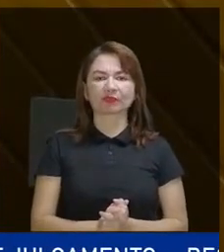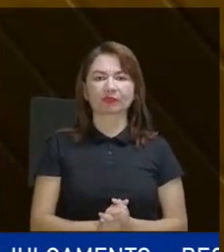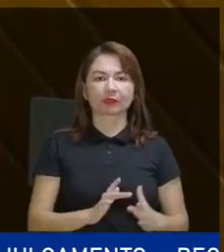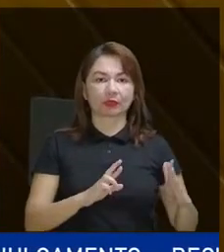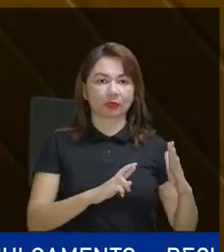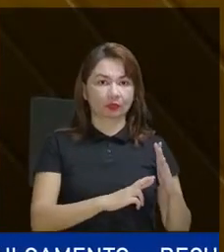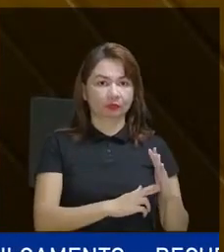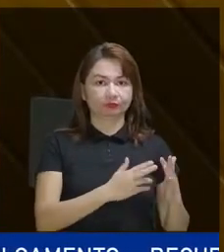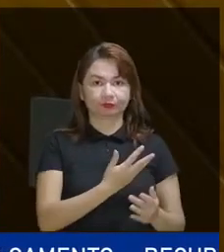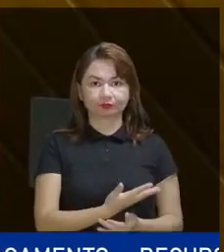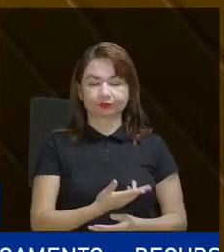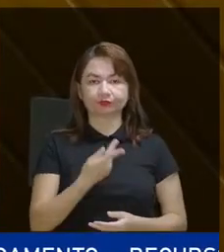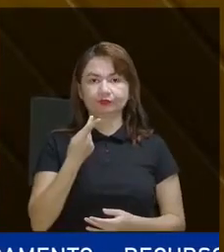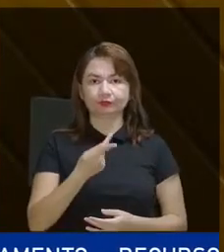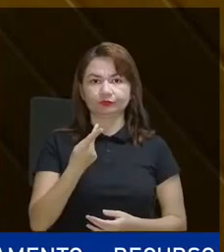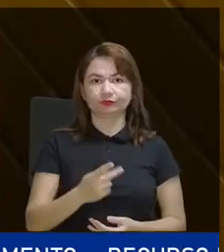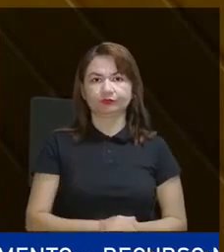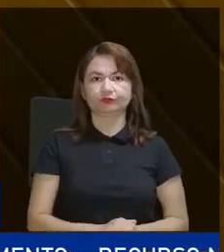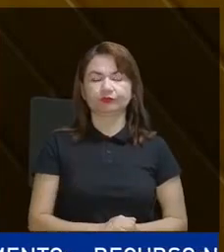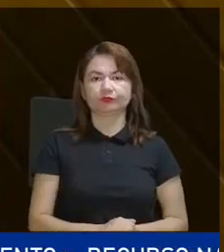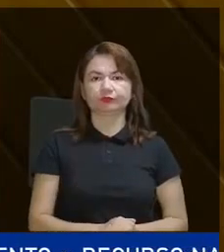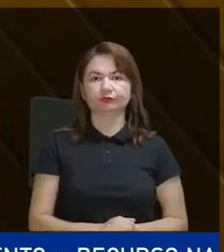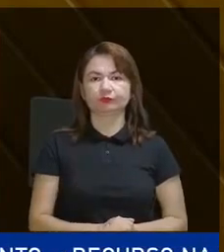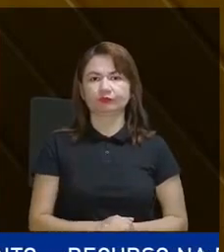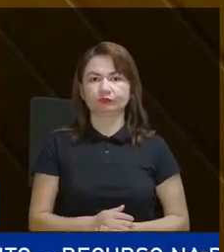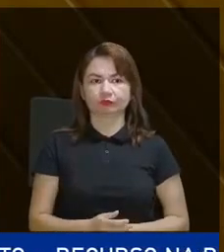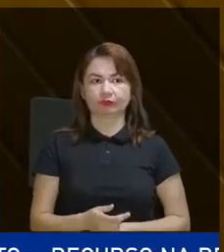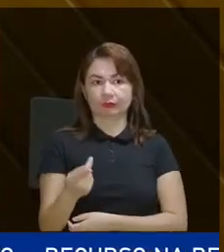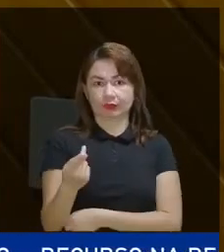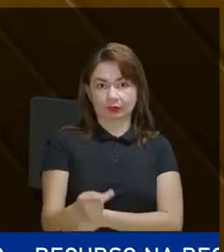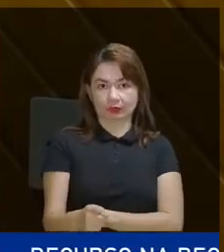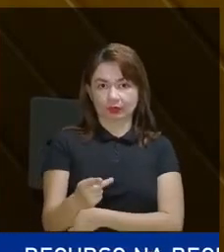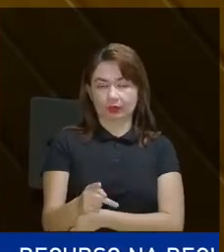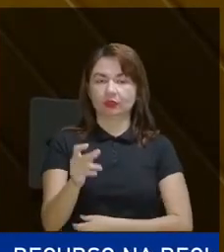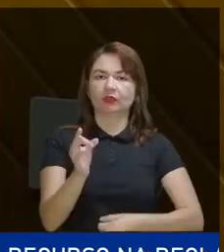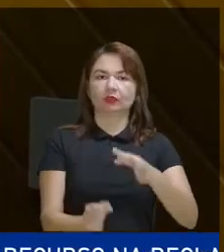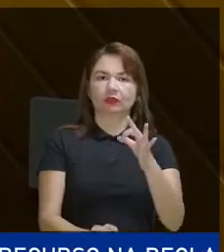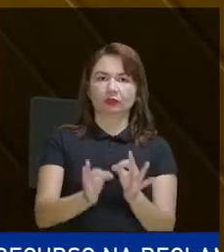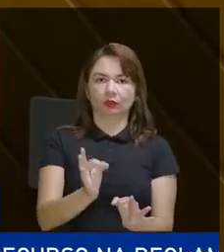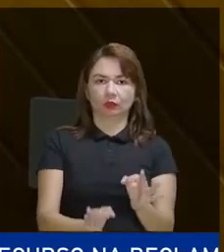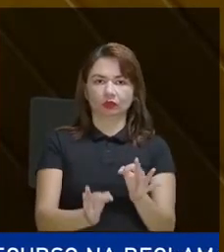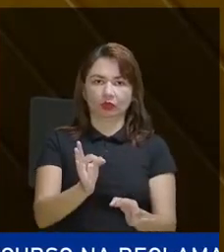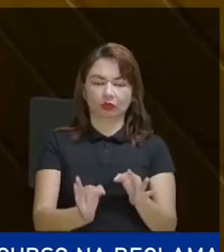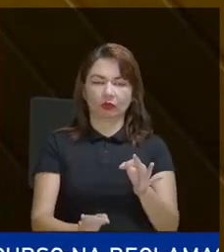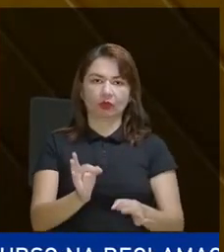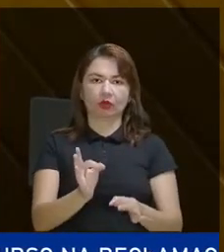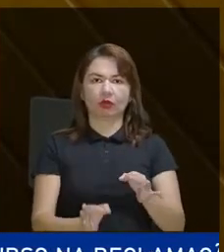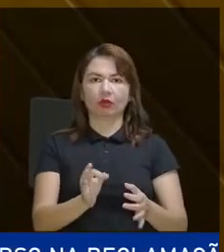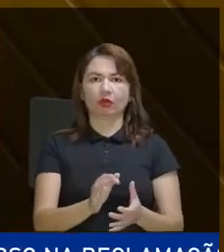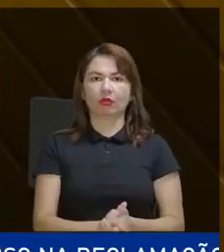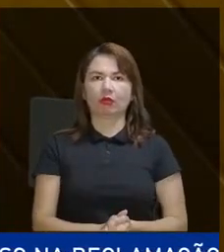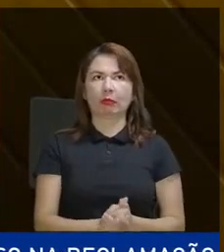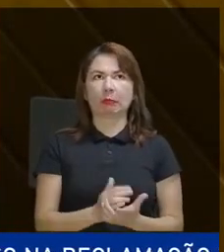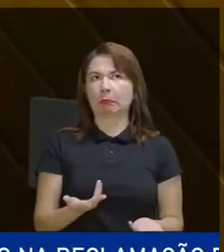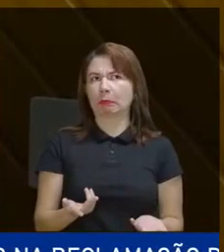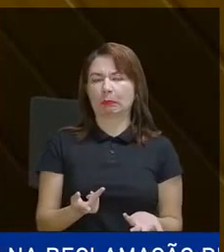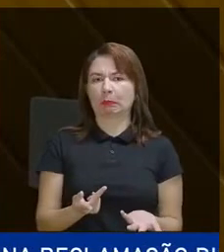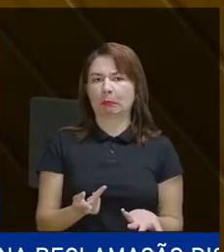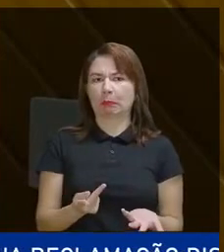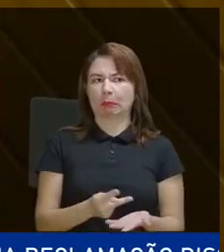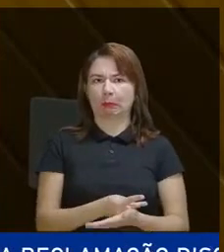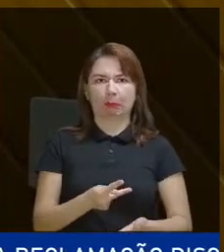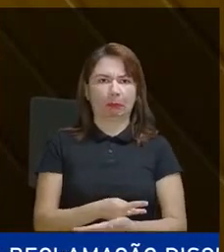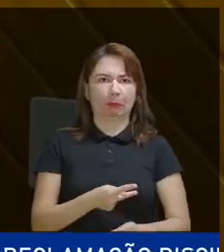classe dos advogados, Rivaldo Valente. Esta corte, quando julgou a exceção, entendeu que não houve nenhuma